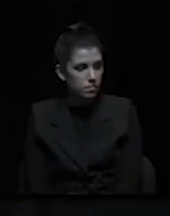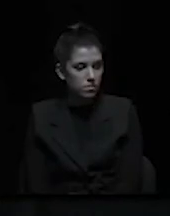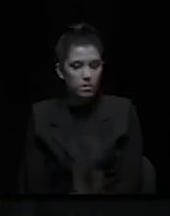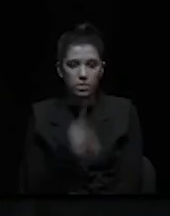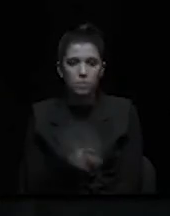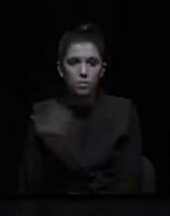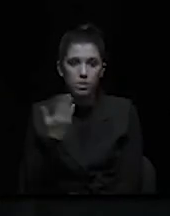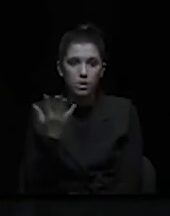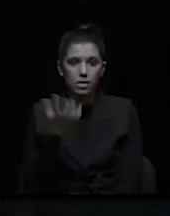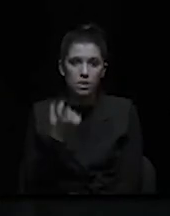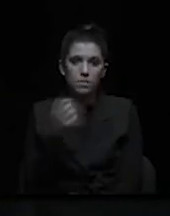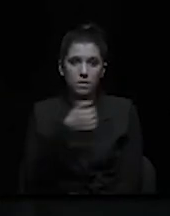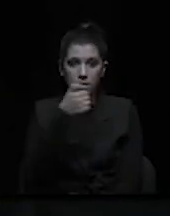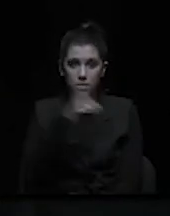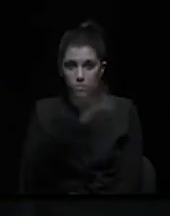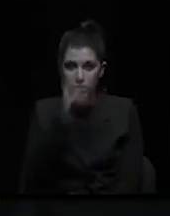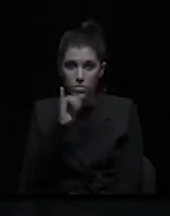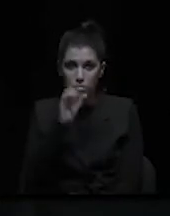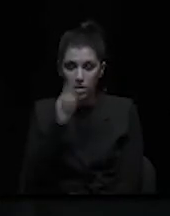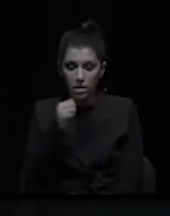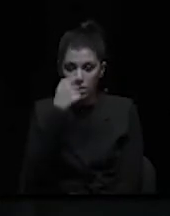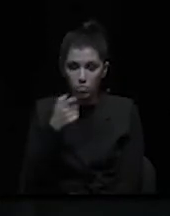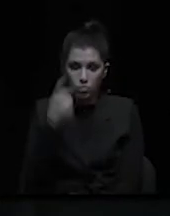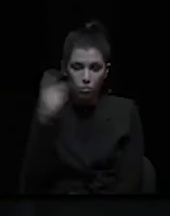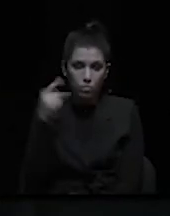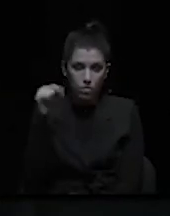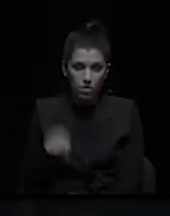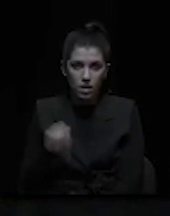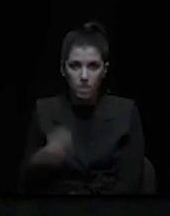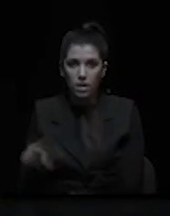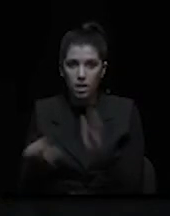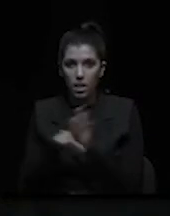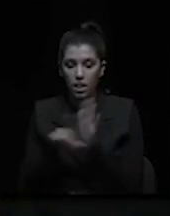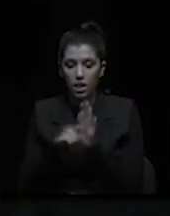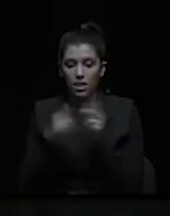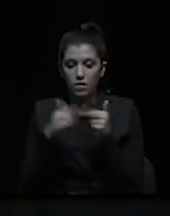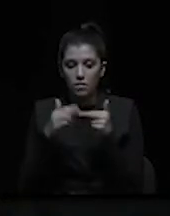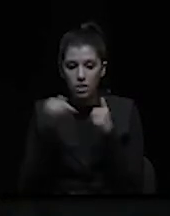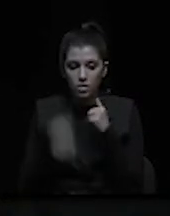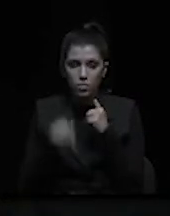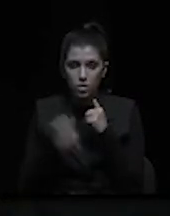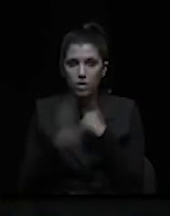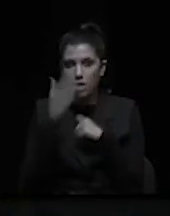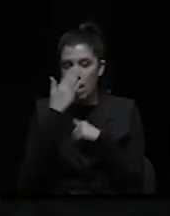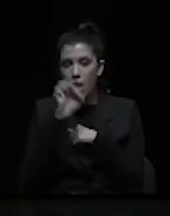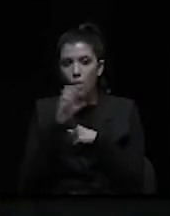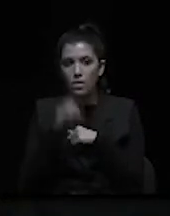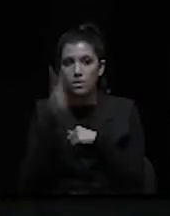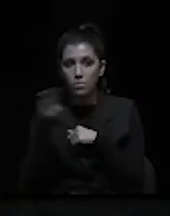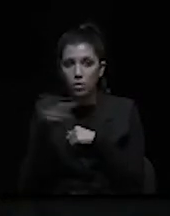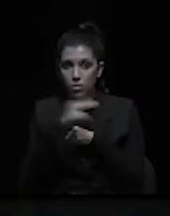Lisboa tem direito a receber até 5% do IRS dos seus municípios, segundo a Lei das Finanças Locais. Isto corresponde a quase 80 milhões de euros por